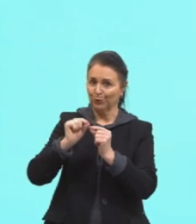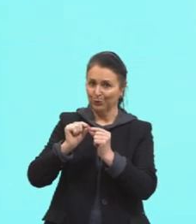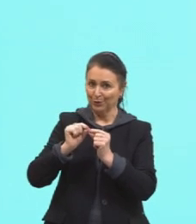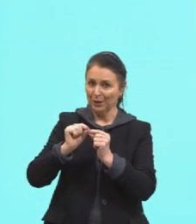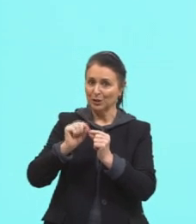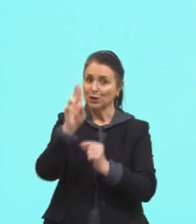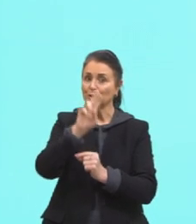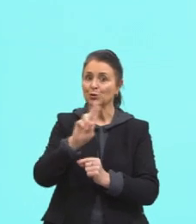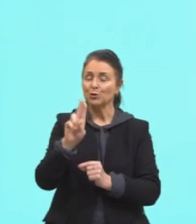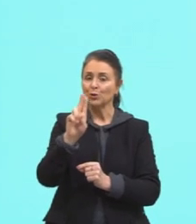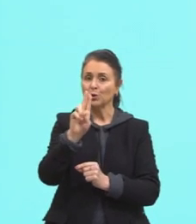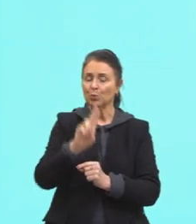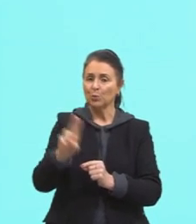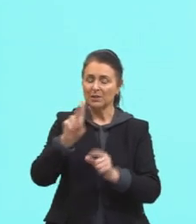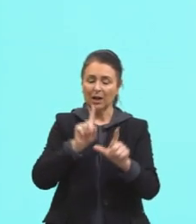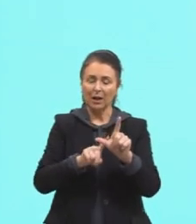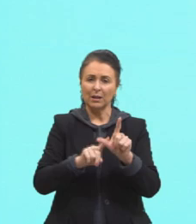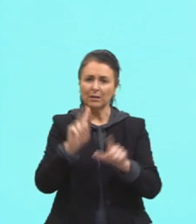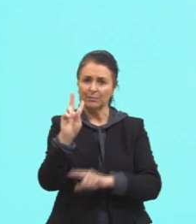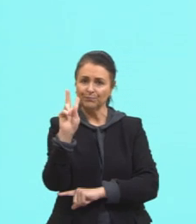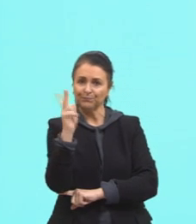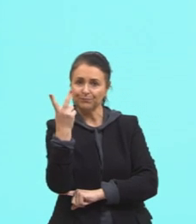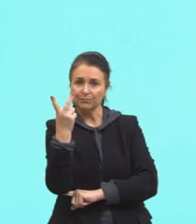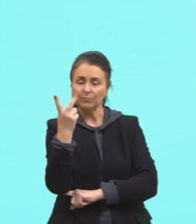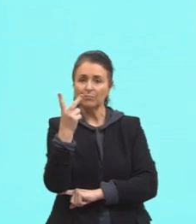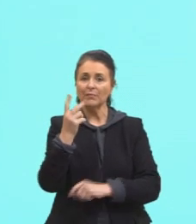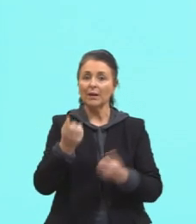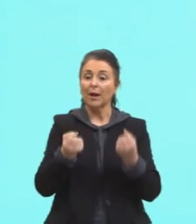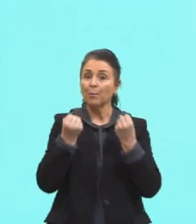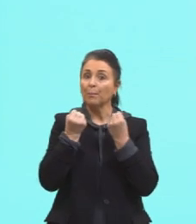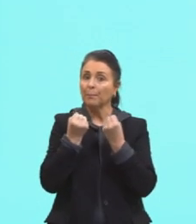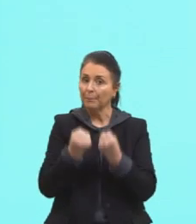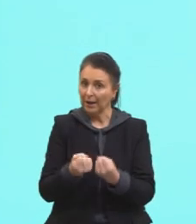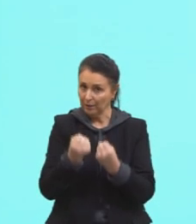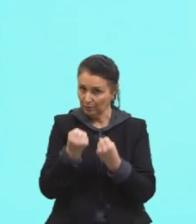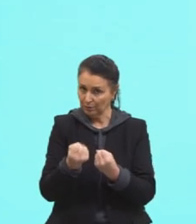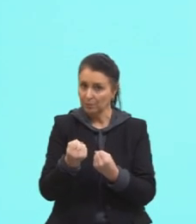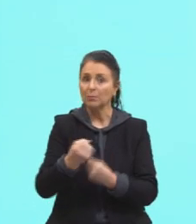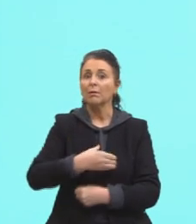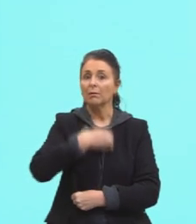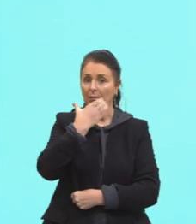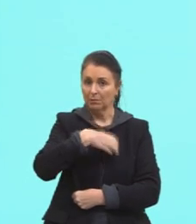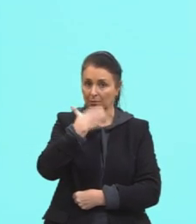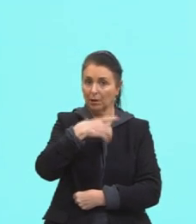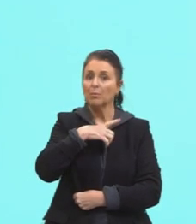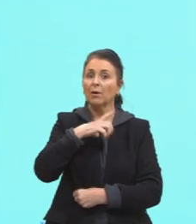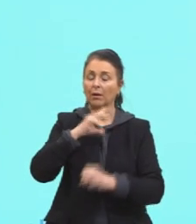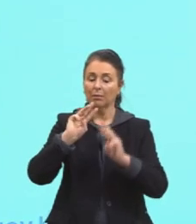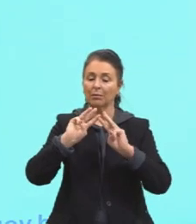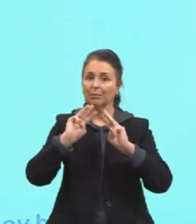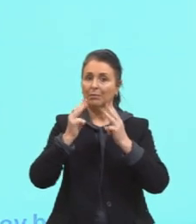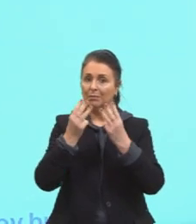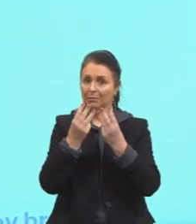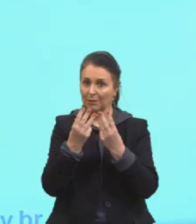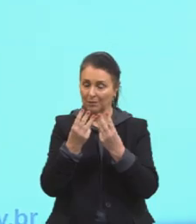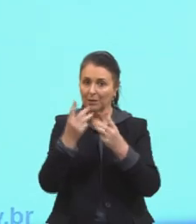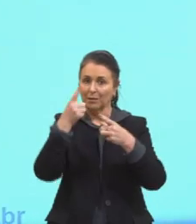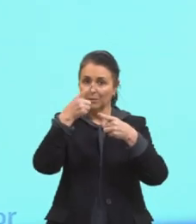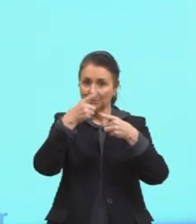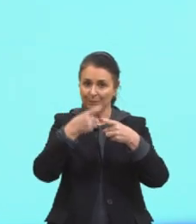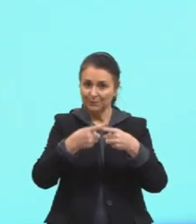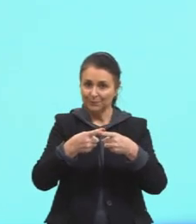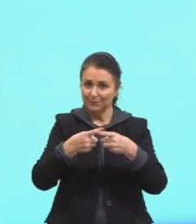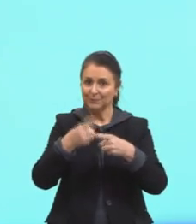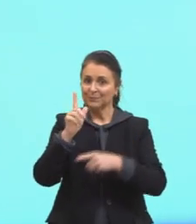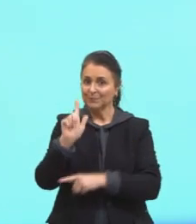o hagah tem a força peso né da sua maçã porque ela tem uma massa força peso é massa multiplicada